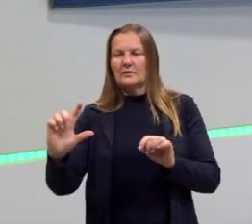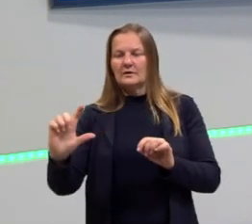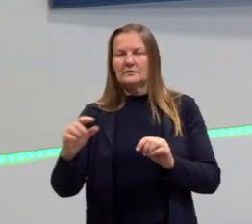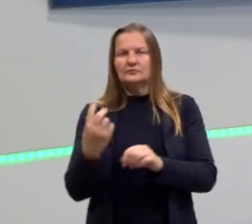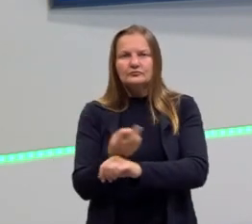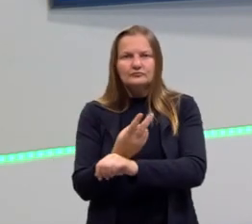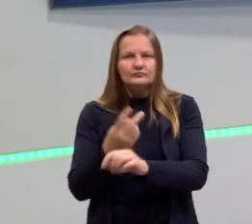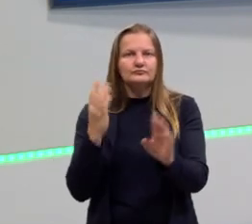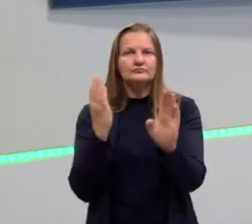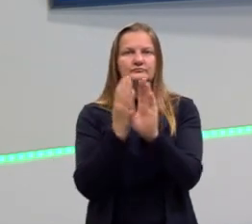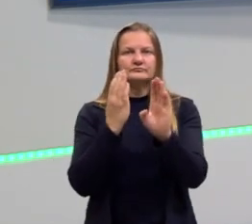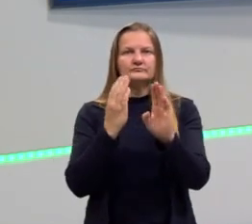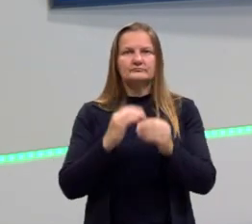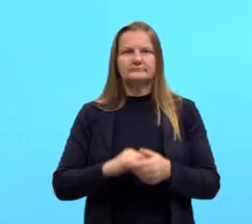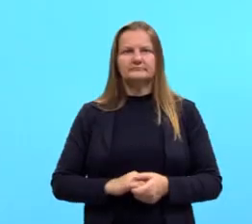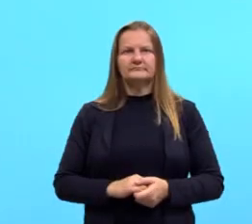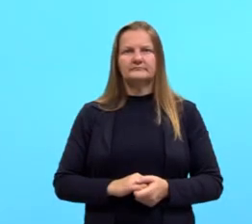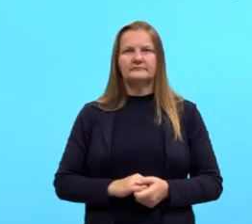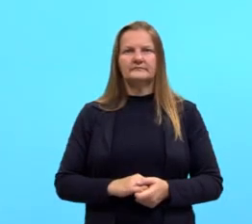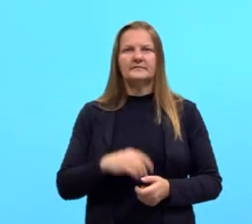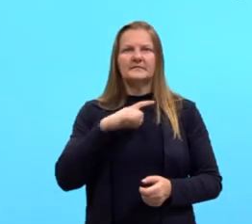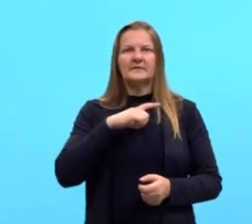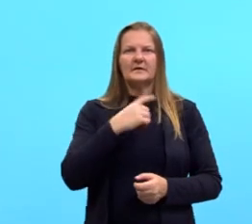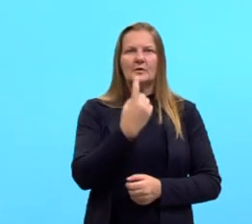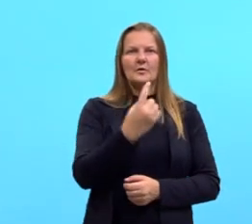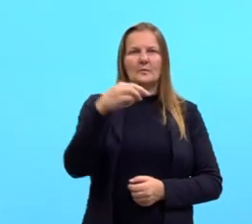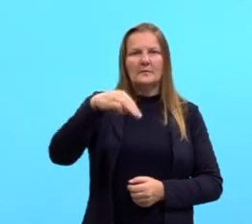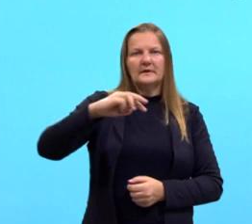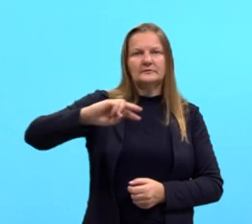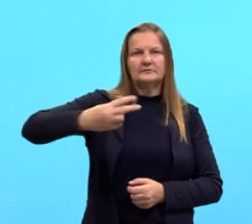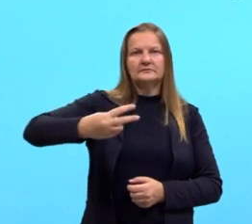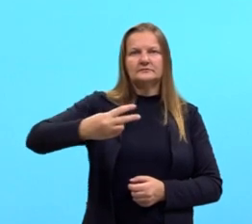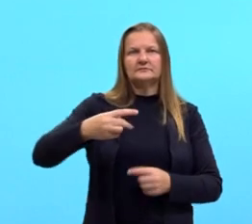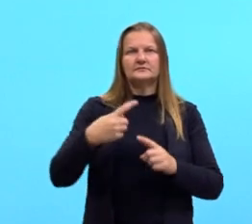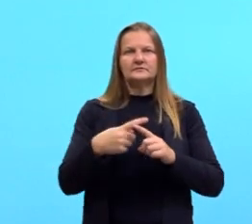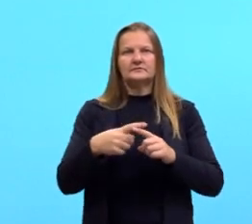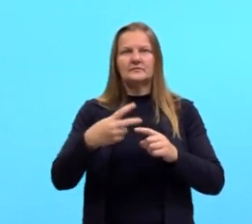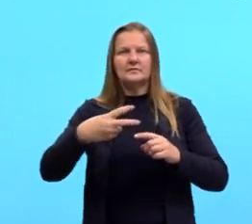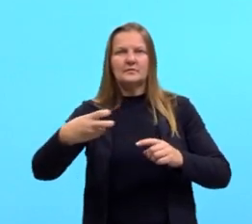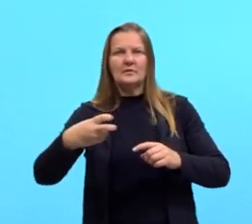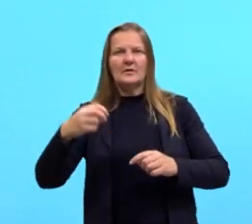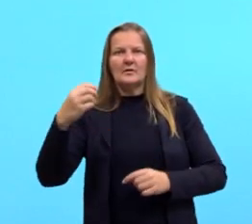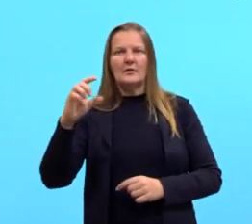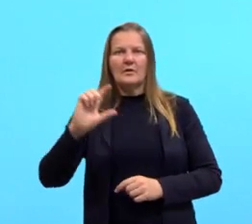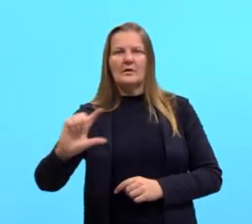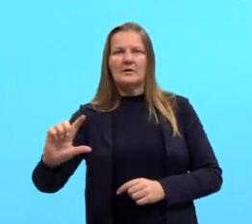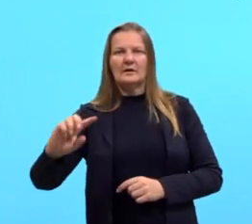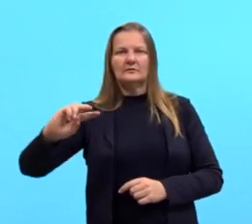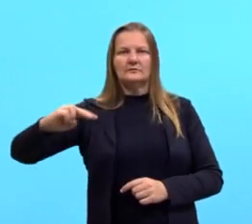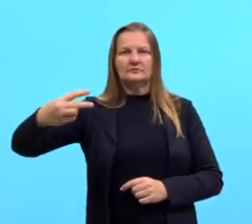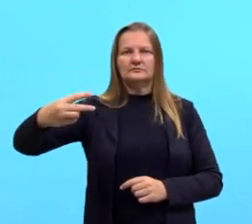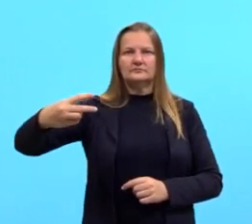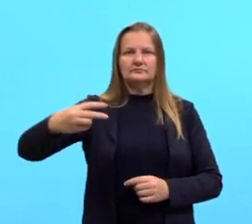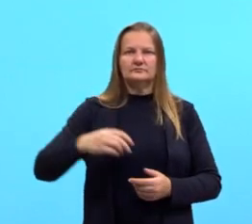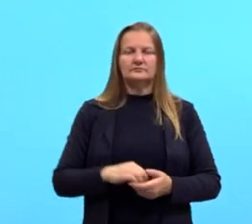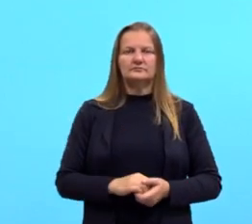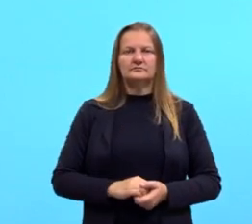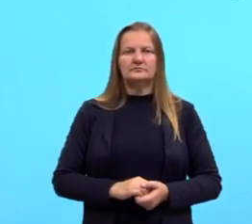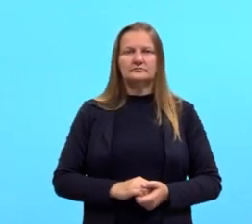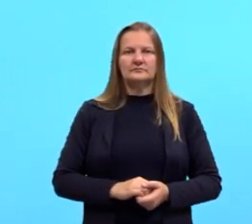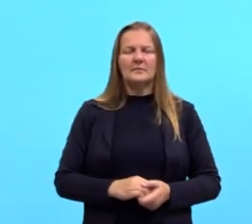buscar descobrir então nós temos um metro quadrado igual ao lado ao quadrado